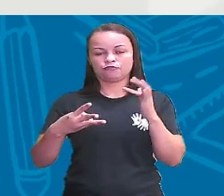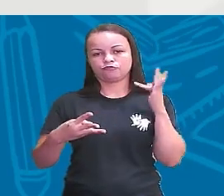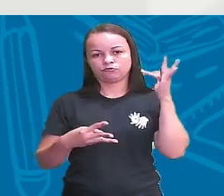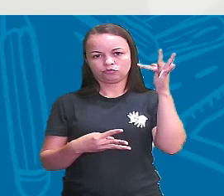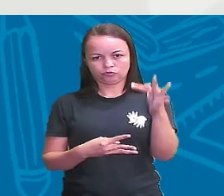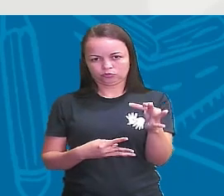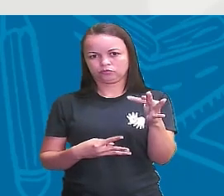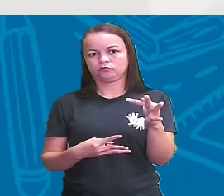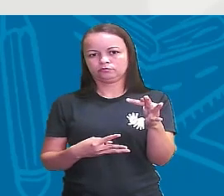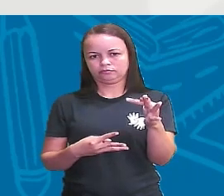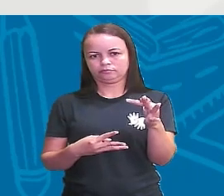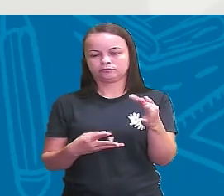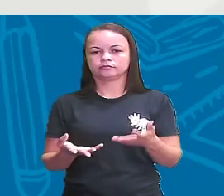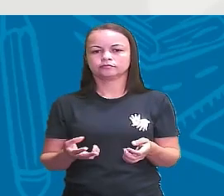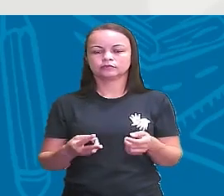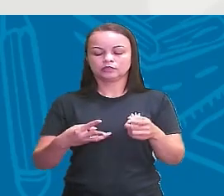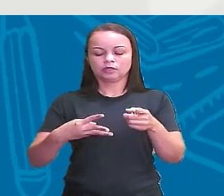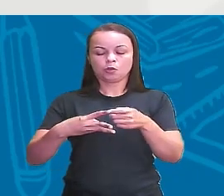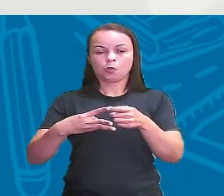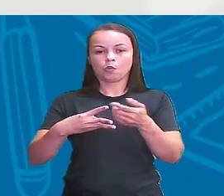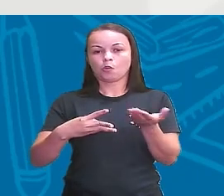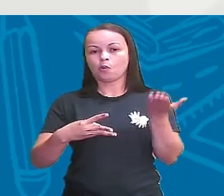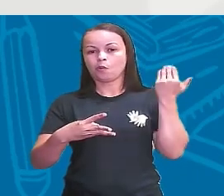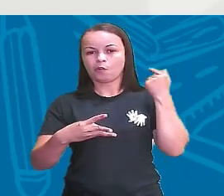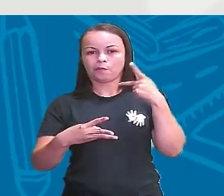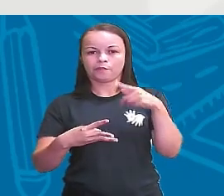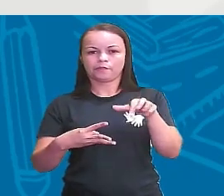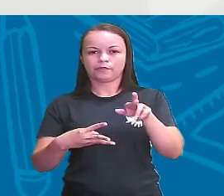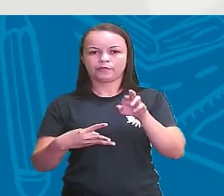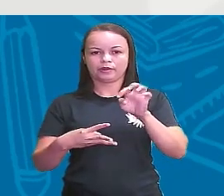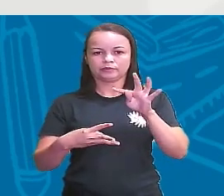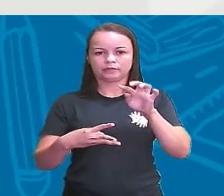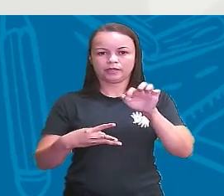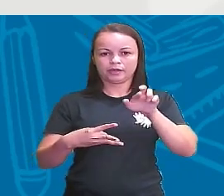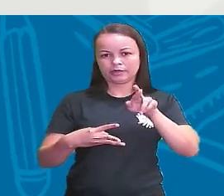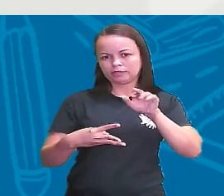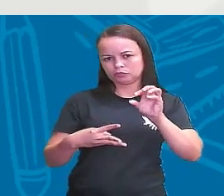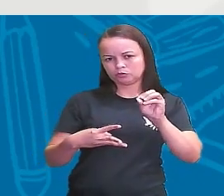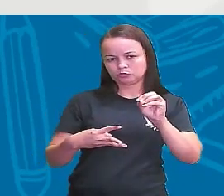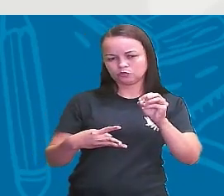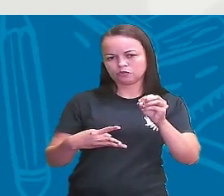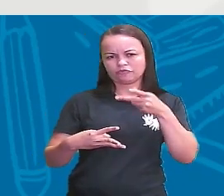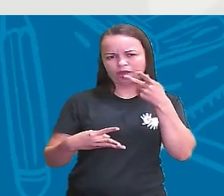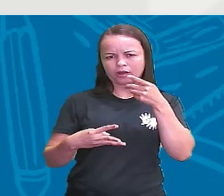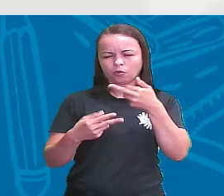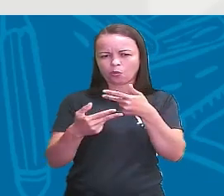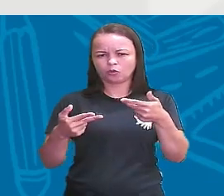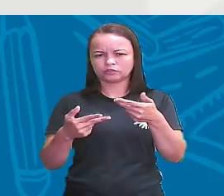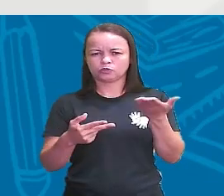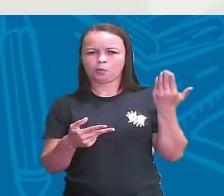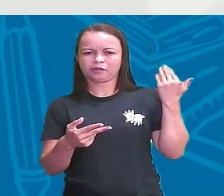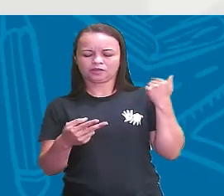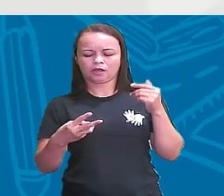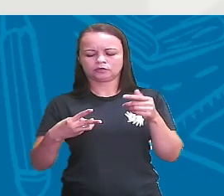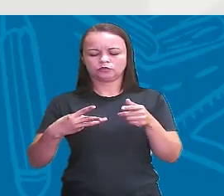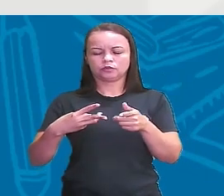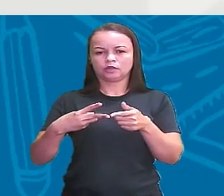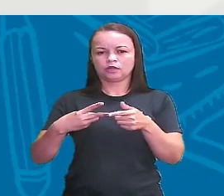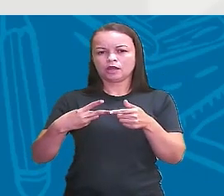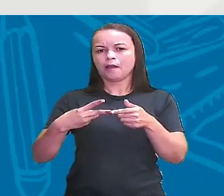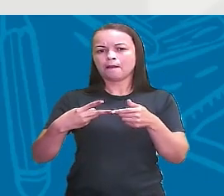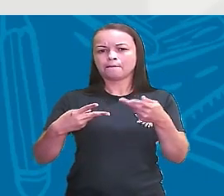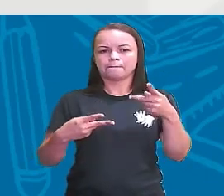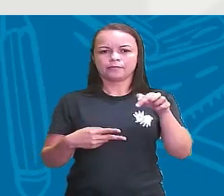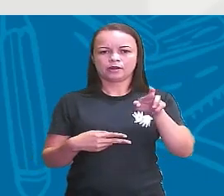verbais. O pretérito fala de coisas que aconteceram no passado, presente são coisas que estão